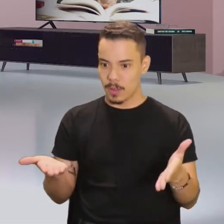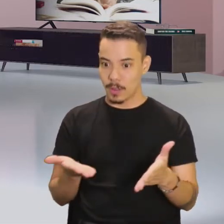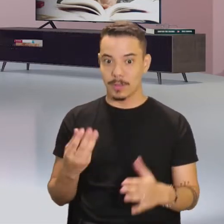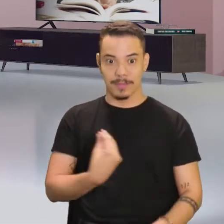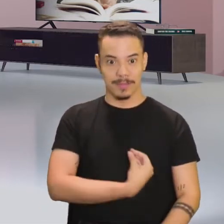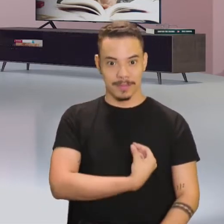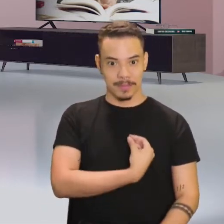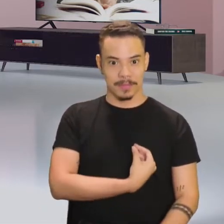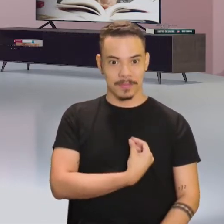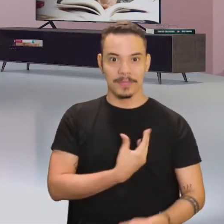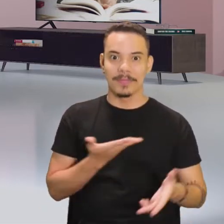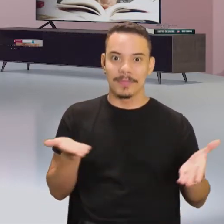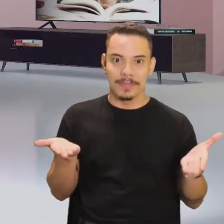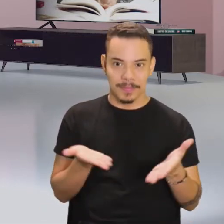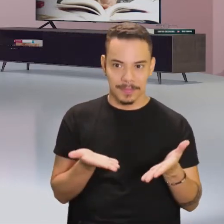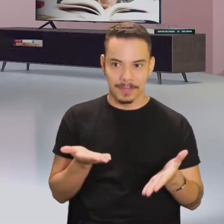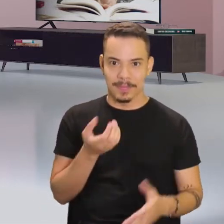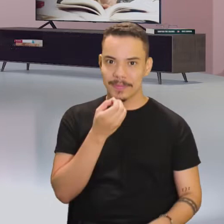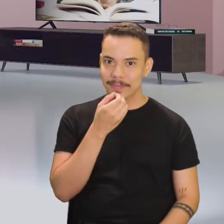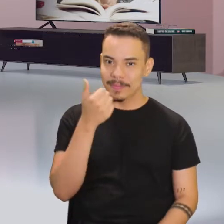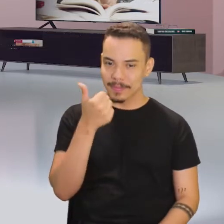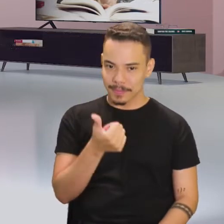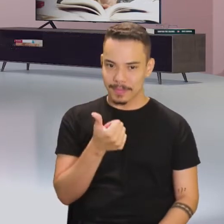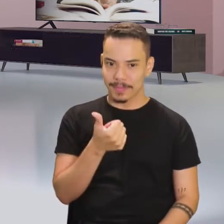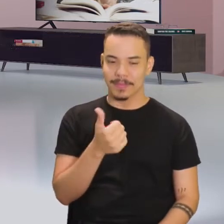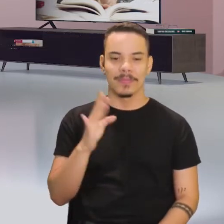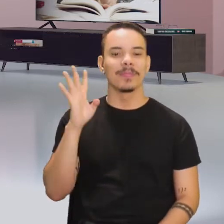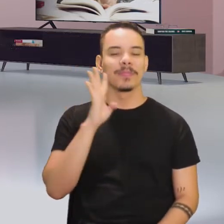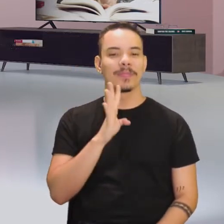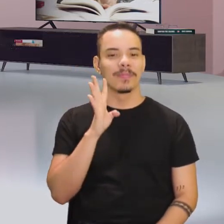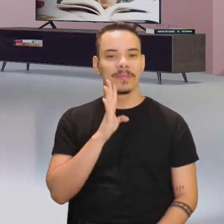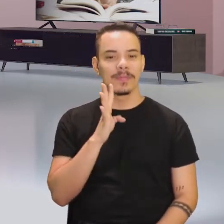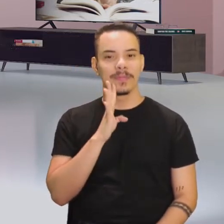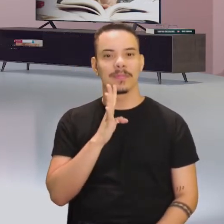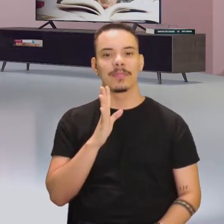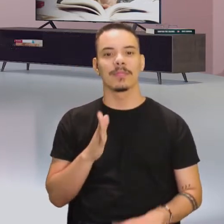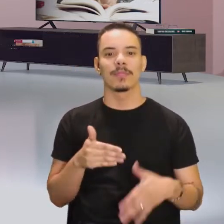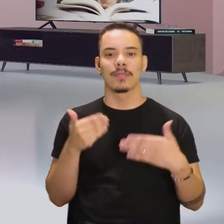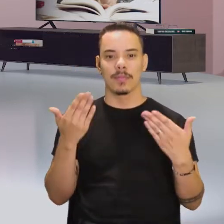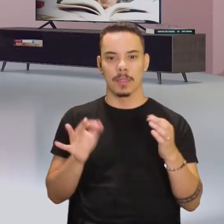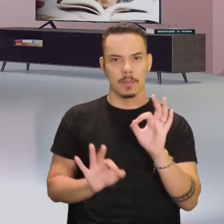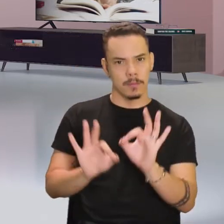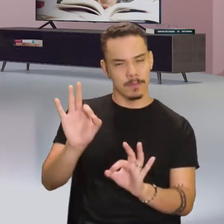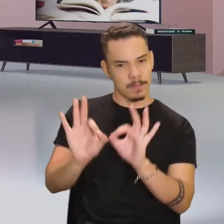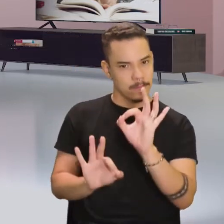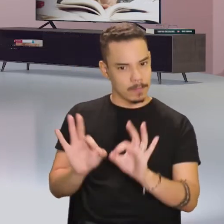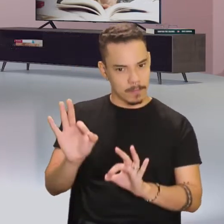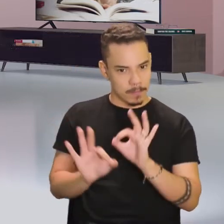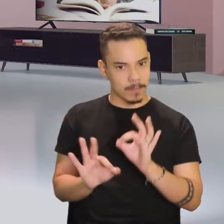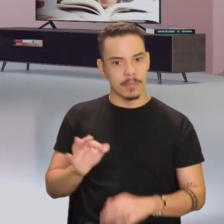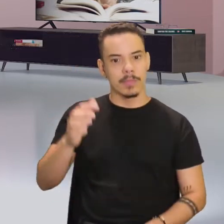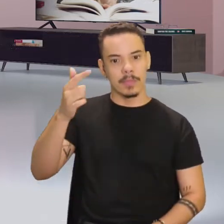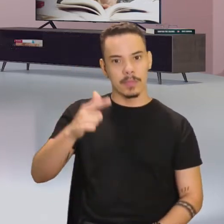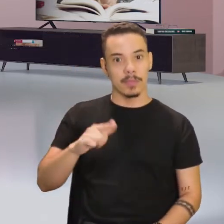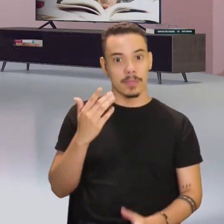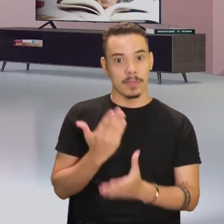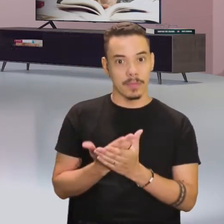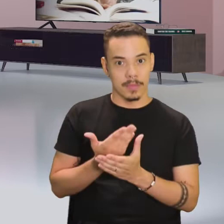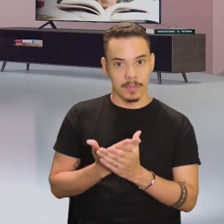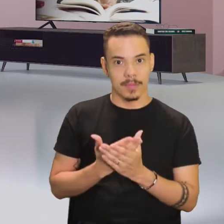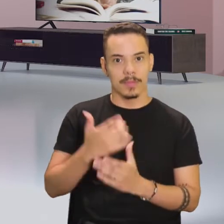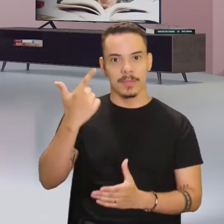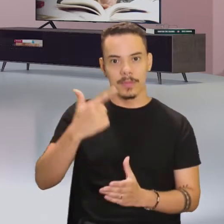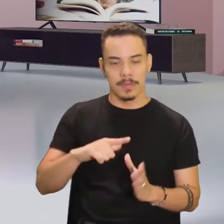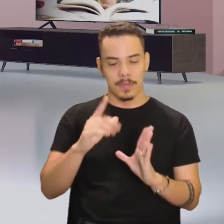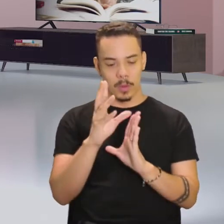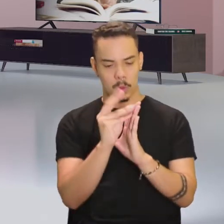está sendo seu dia bacaninha então preparado mesmo para mais uma aula para mais